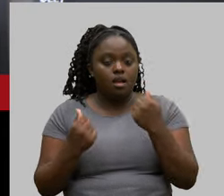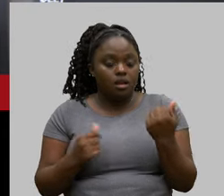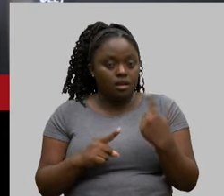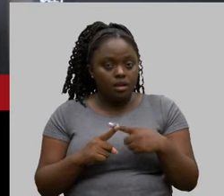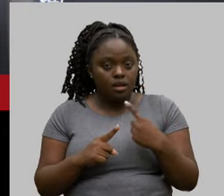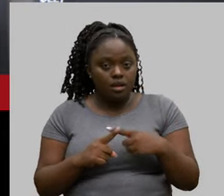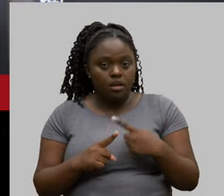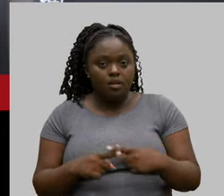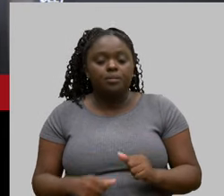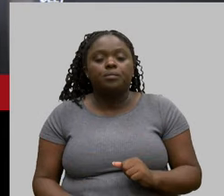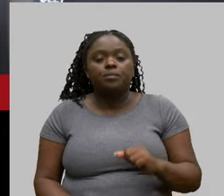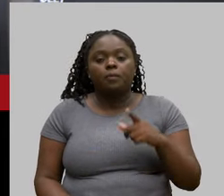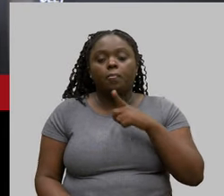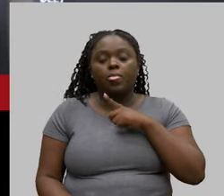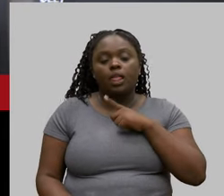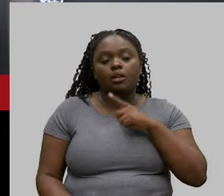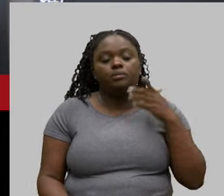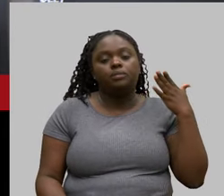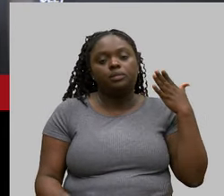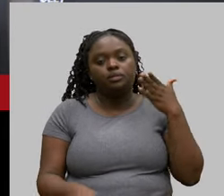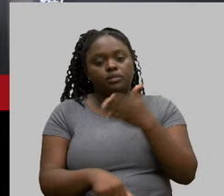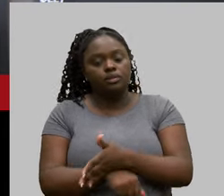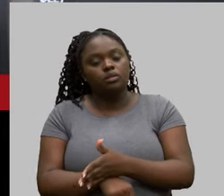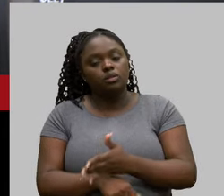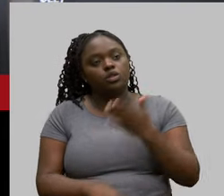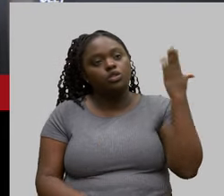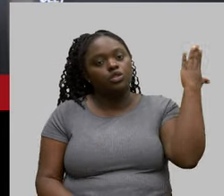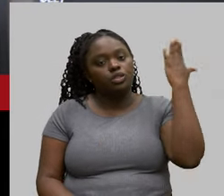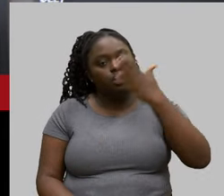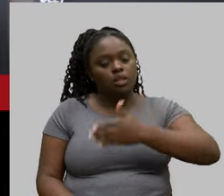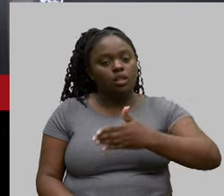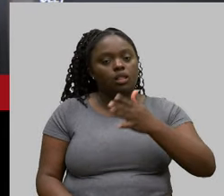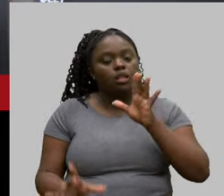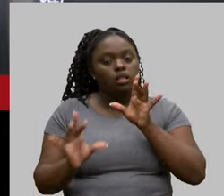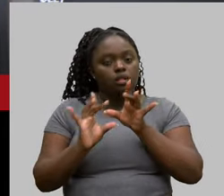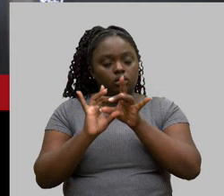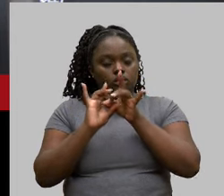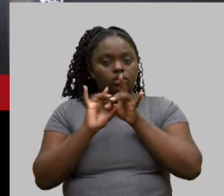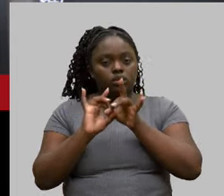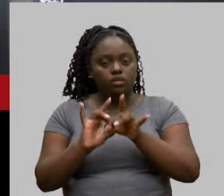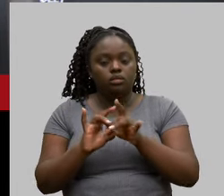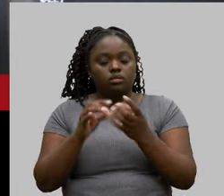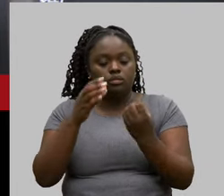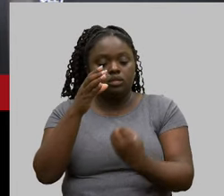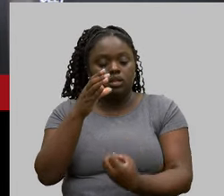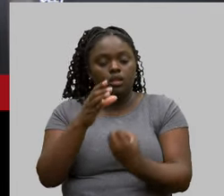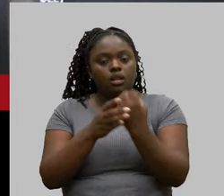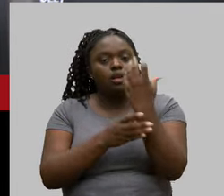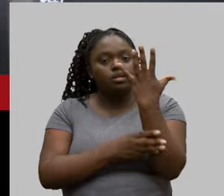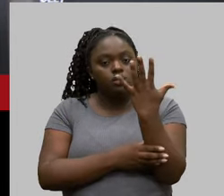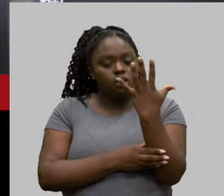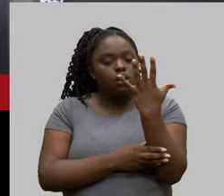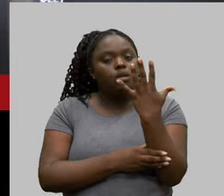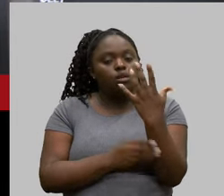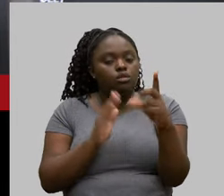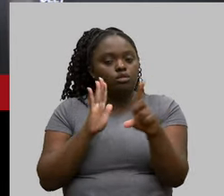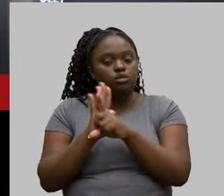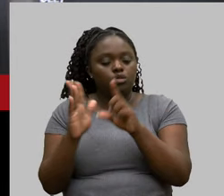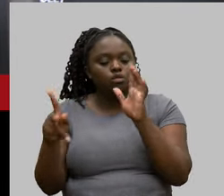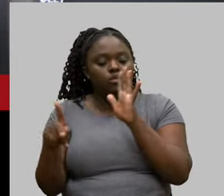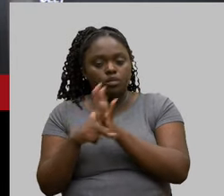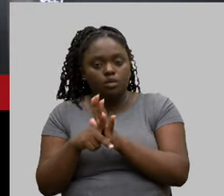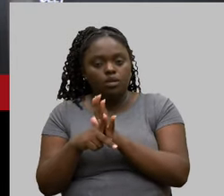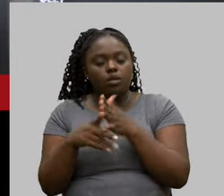há uma intervenção direta da União na criação de regimes próprios limitando direitos e